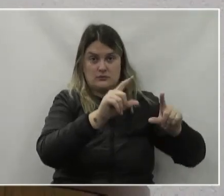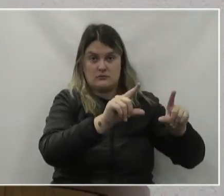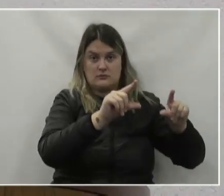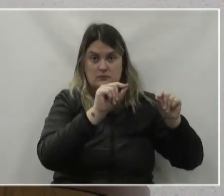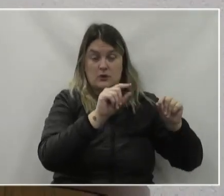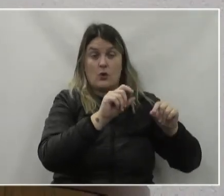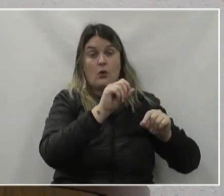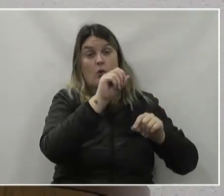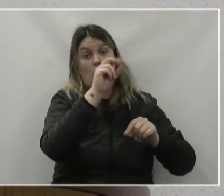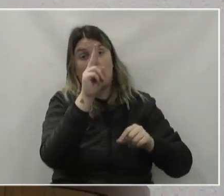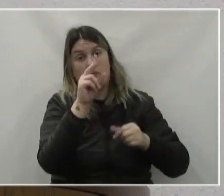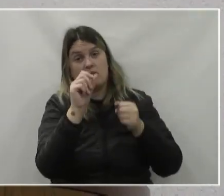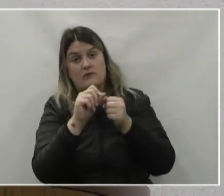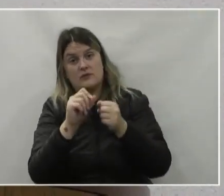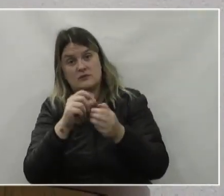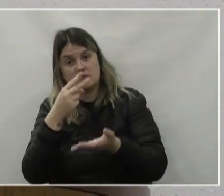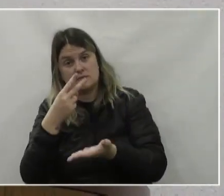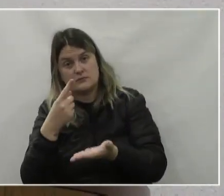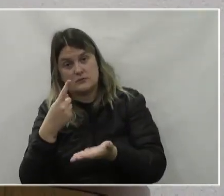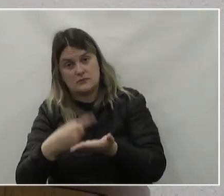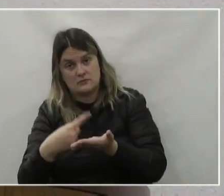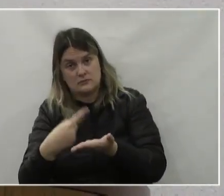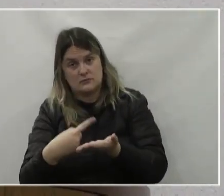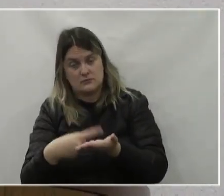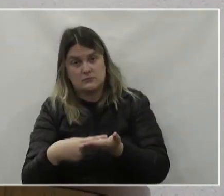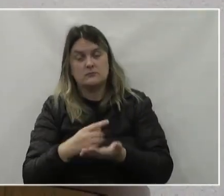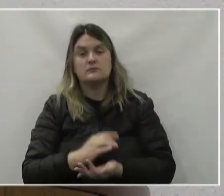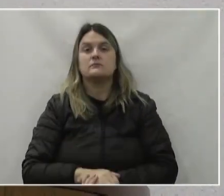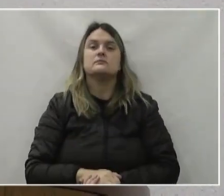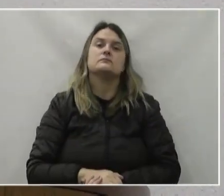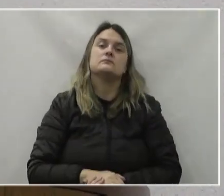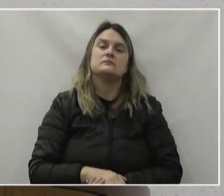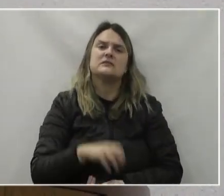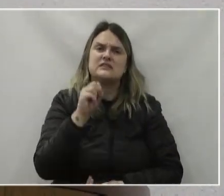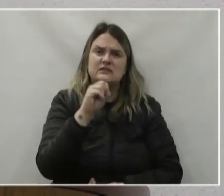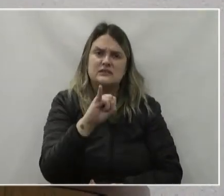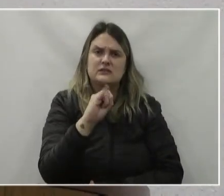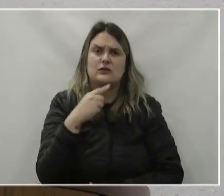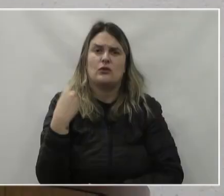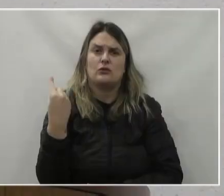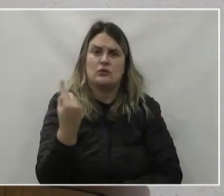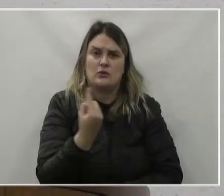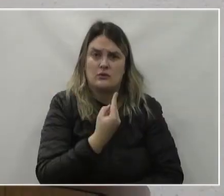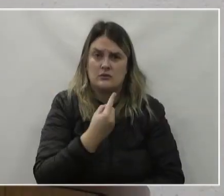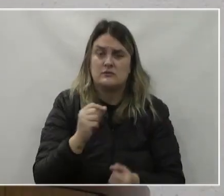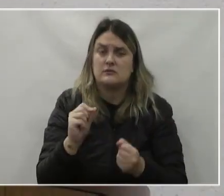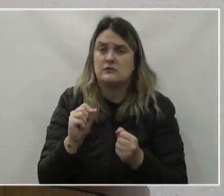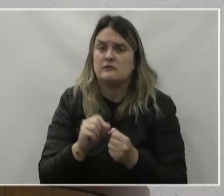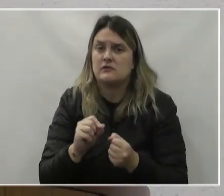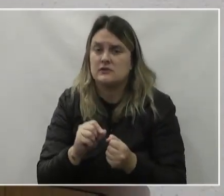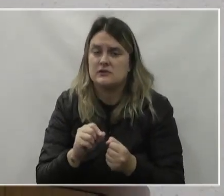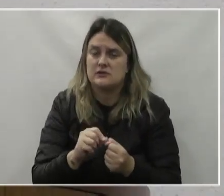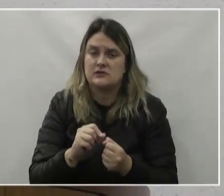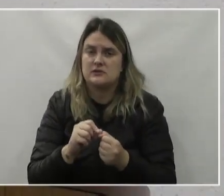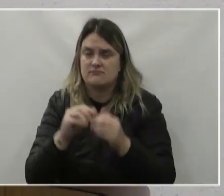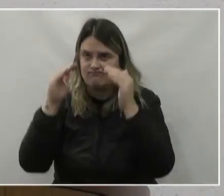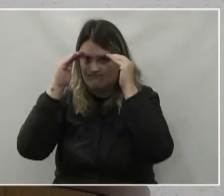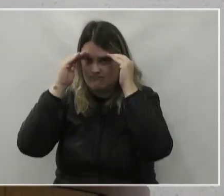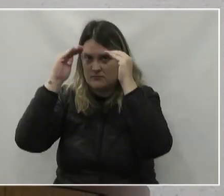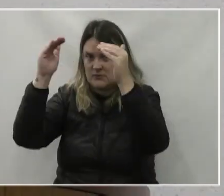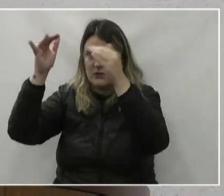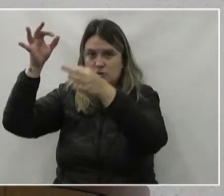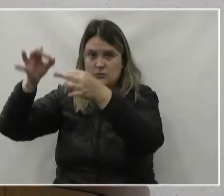um acordo que pode ser trabalhado. E aí, se nós formos para cumprir decisão